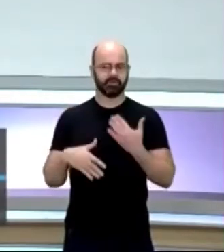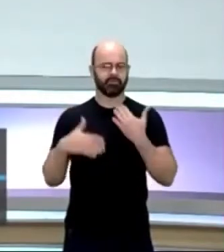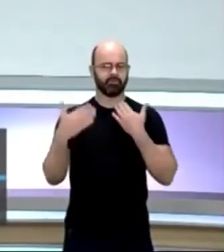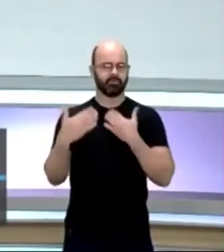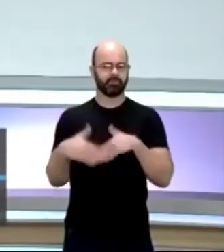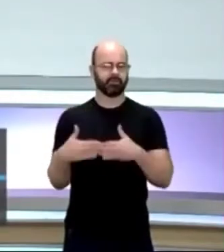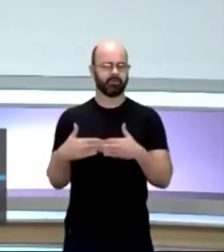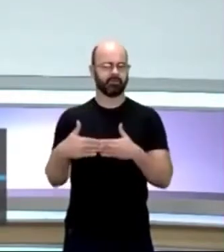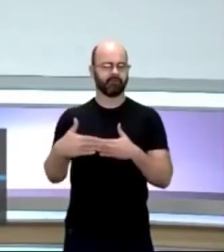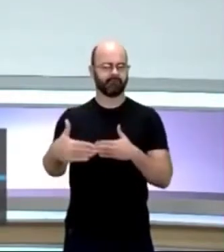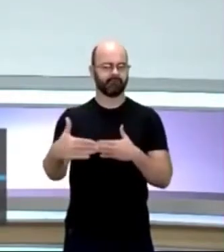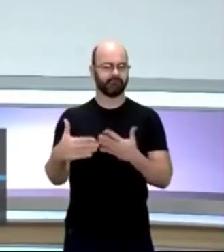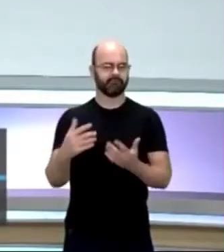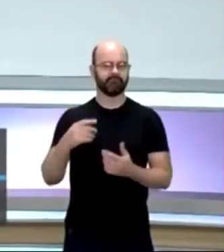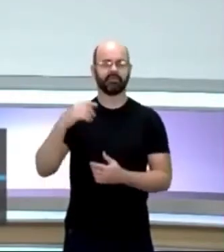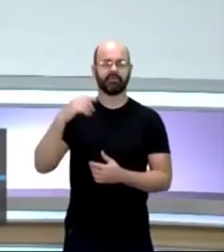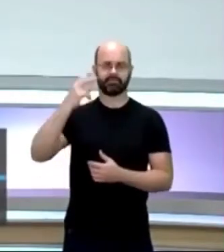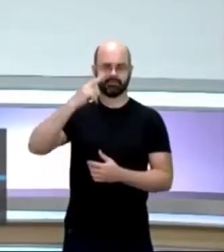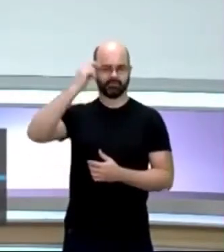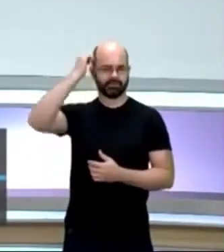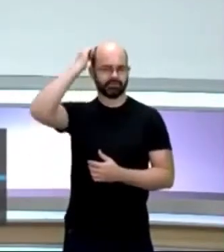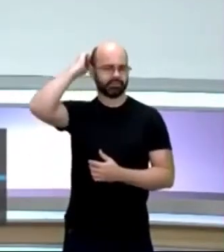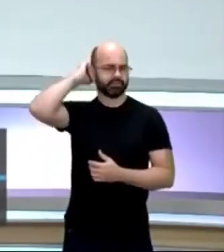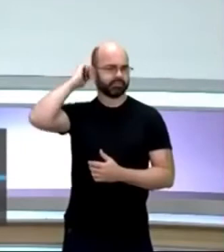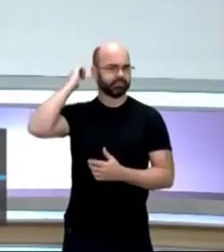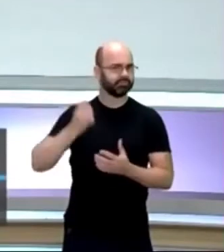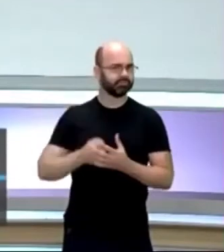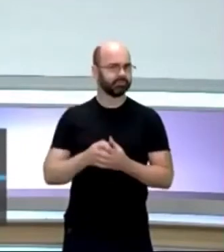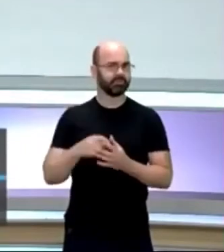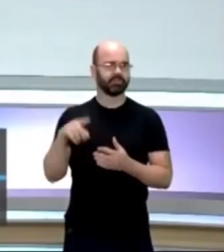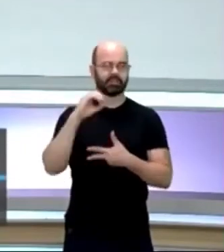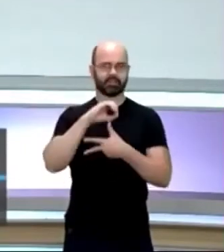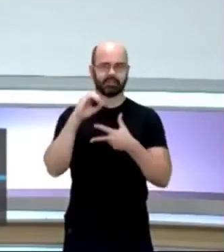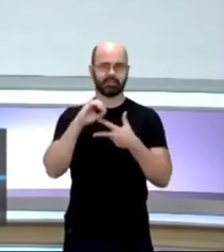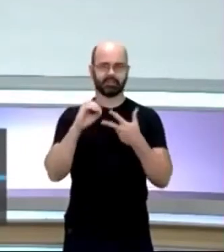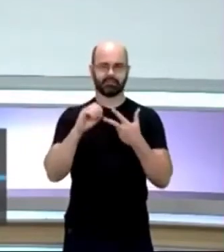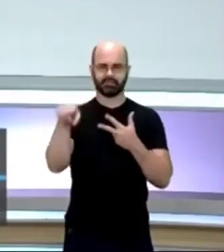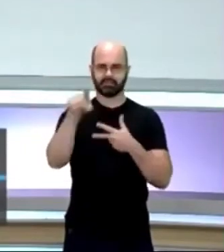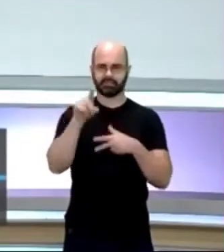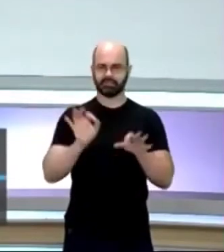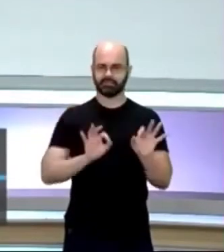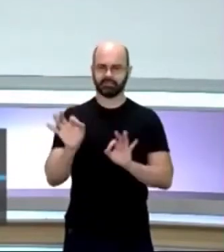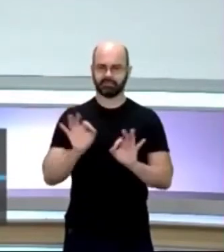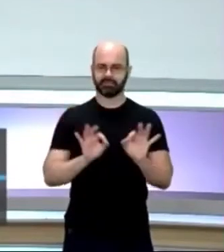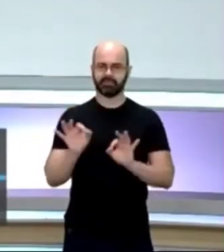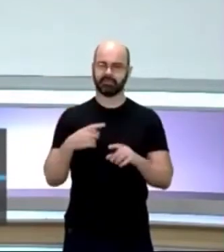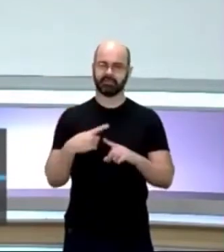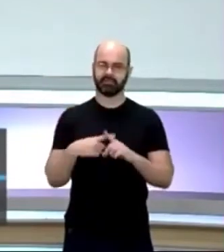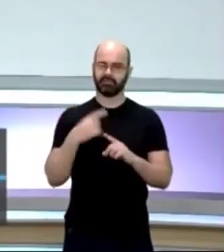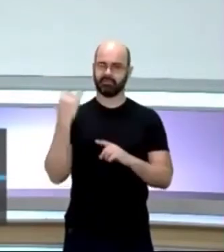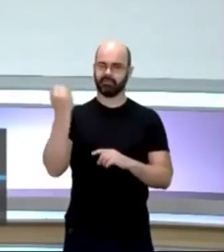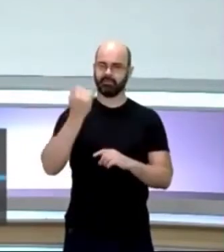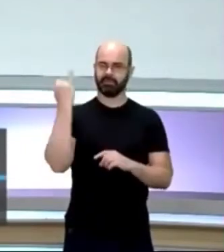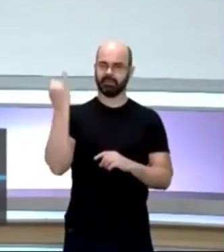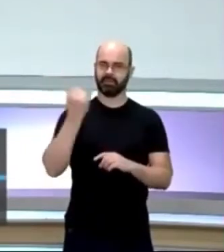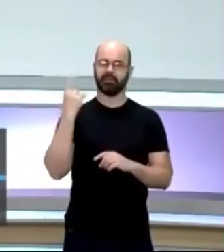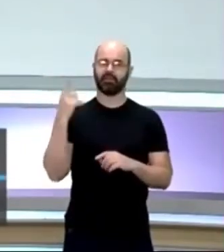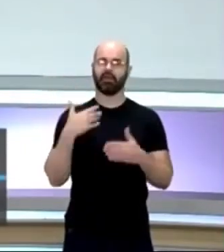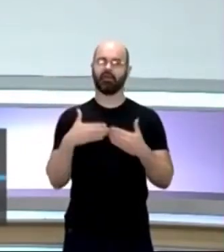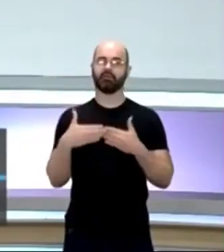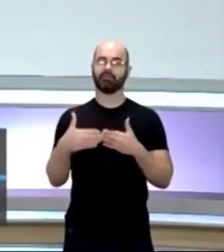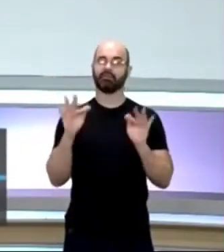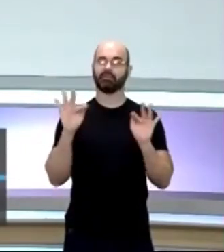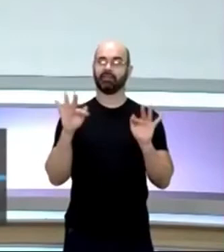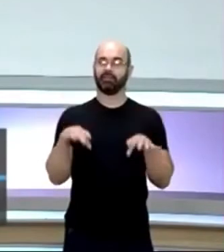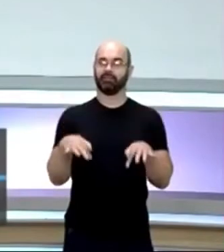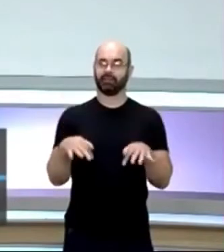dos vestibulares? Estão se preparando aí para o Enem? Porque é importante, estamos aí na reta final,